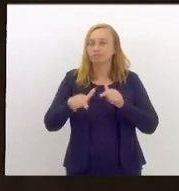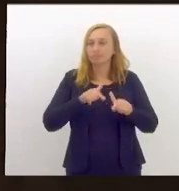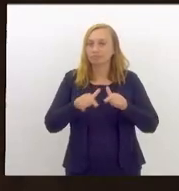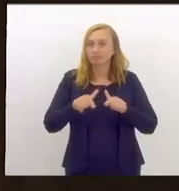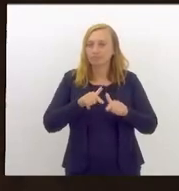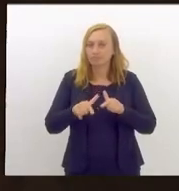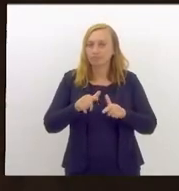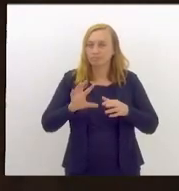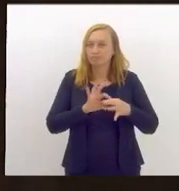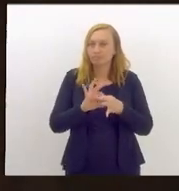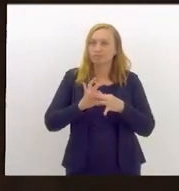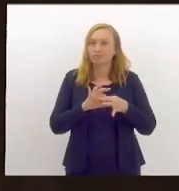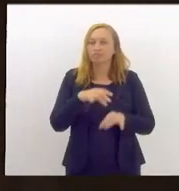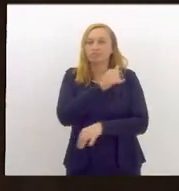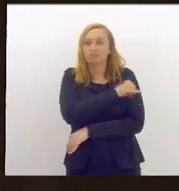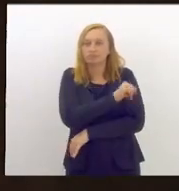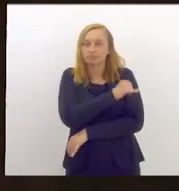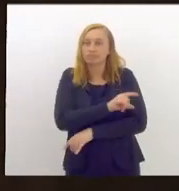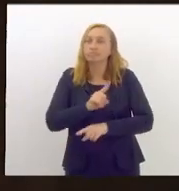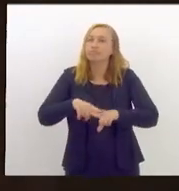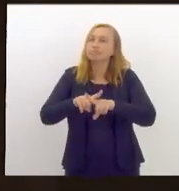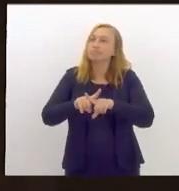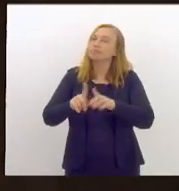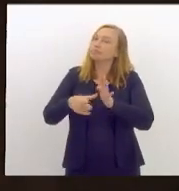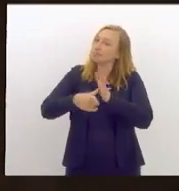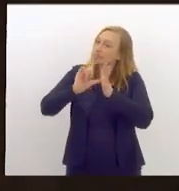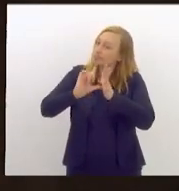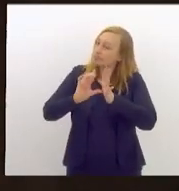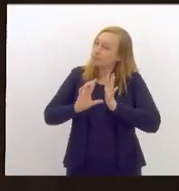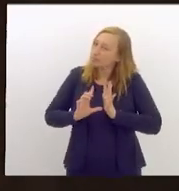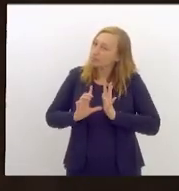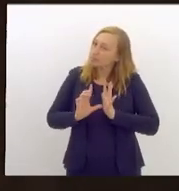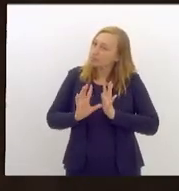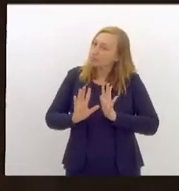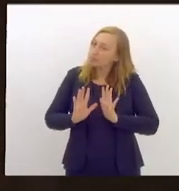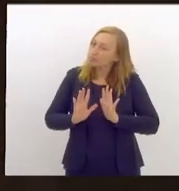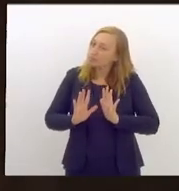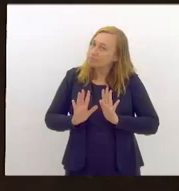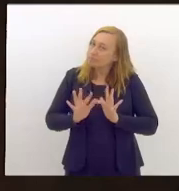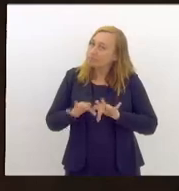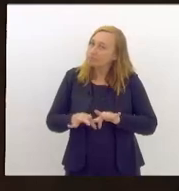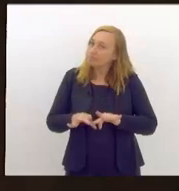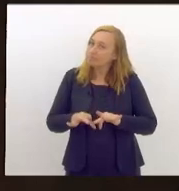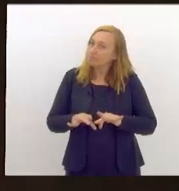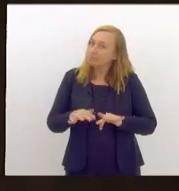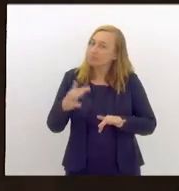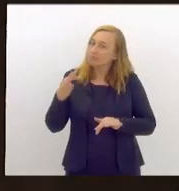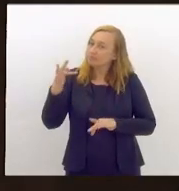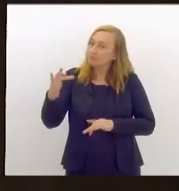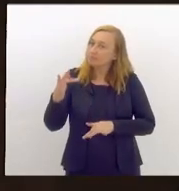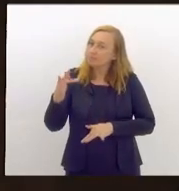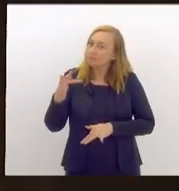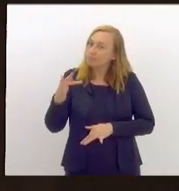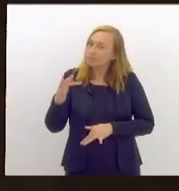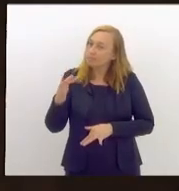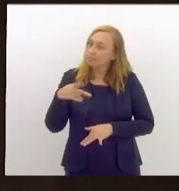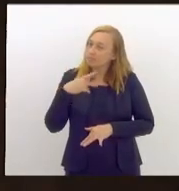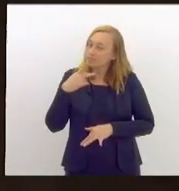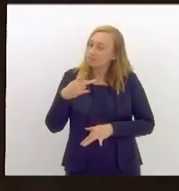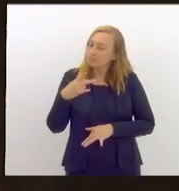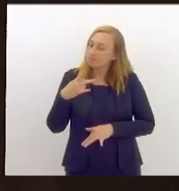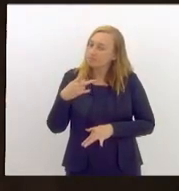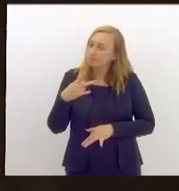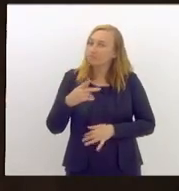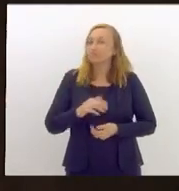para unir o Rio de Janeiro mas antes de encerrar eu queria que fazer um breve raciocínio muito